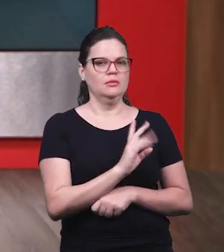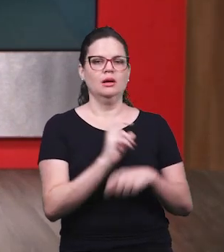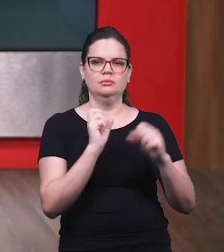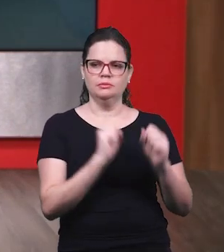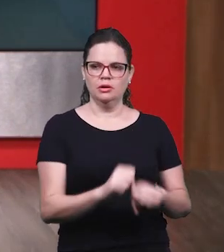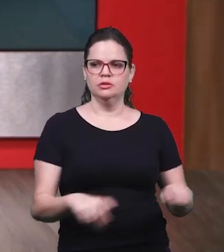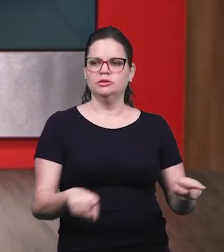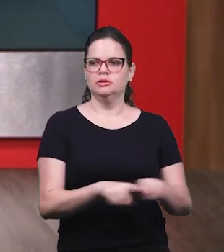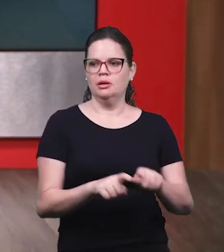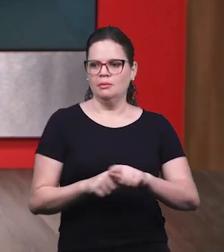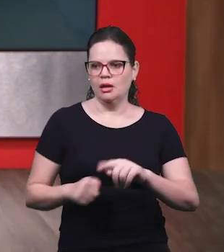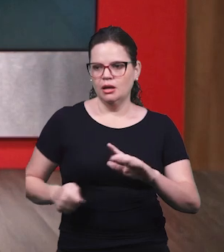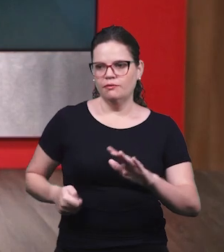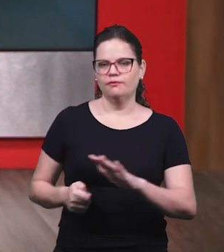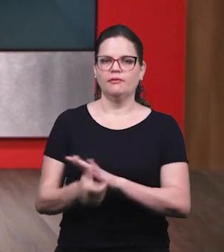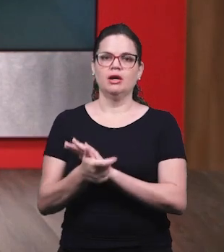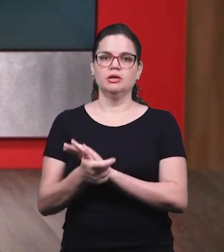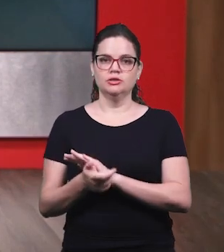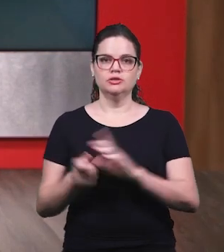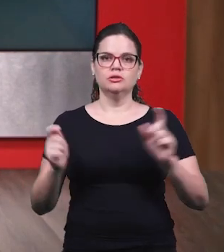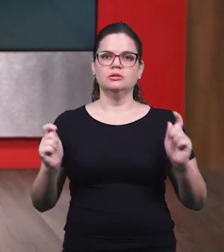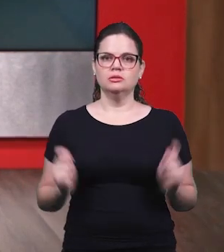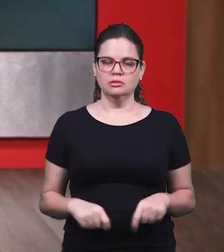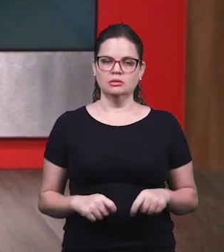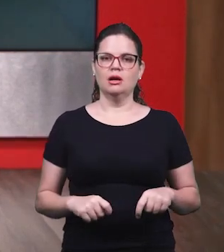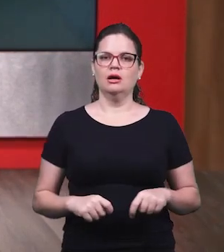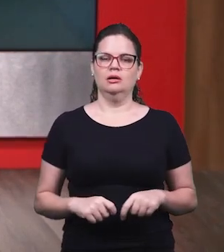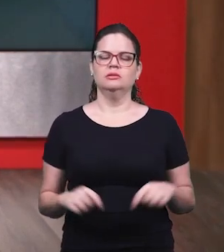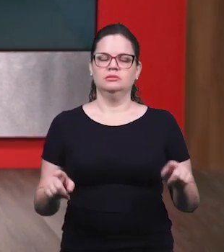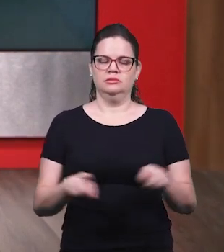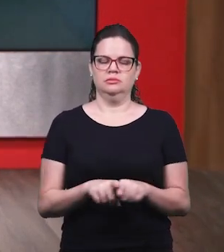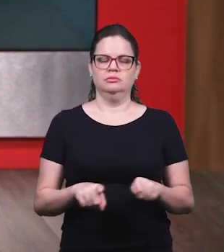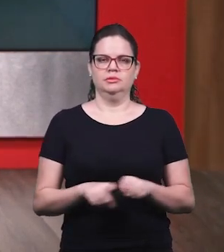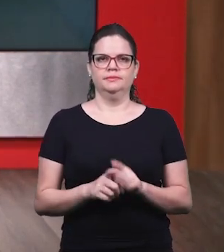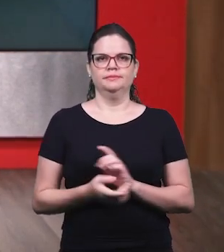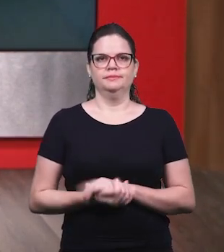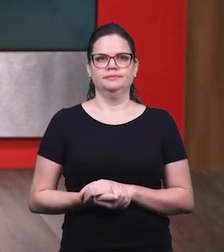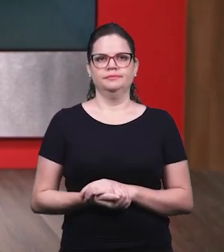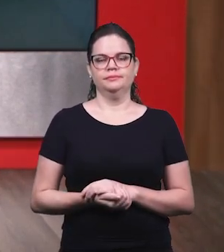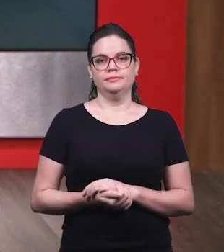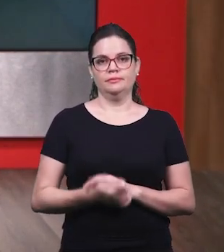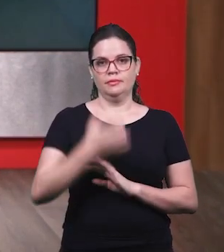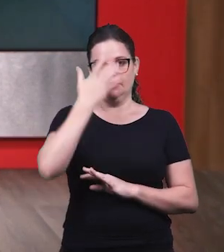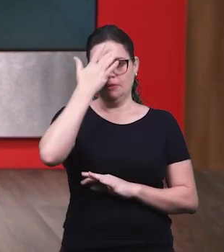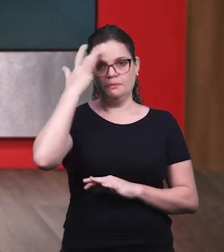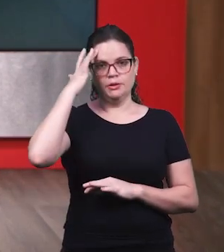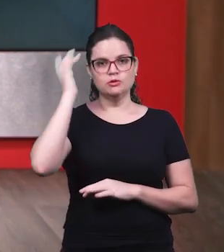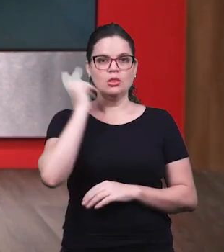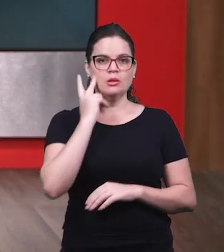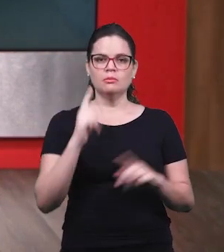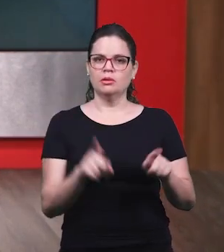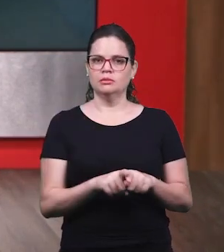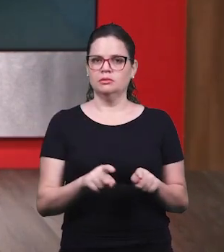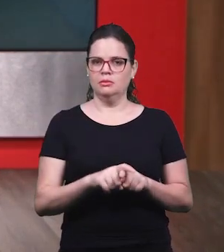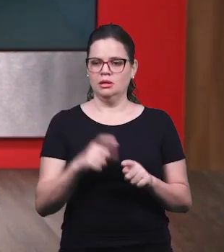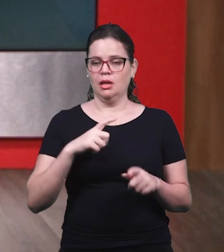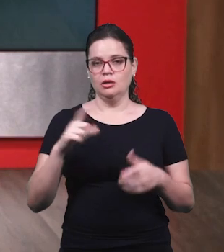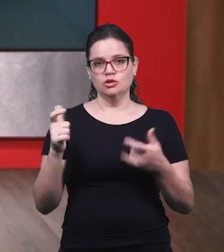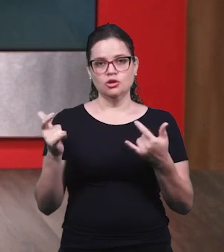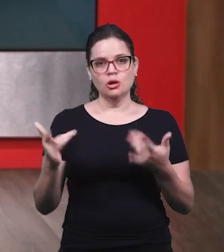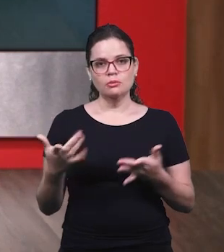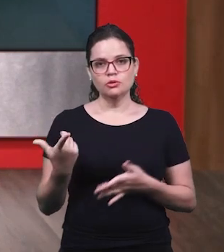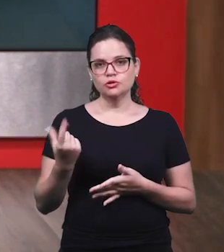pode fazer uma aplicação financeira dele. E a pessoa física também. Sobra um